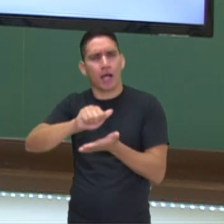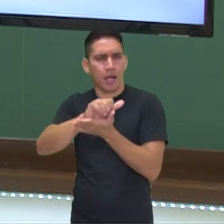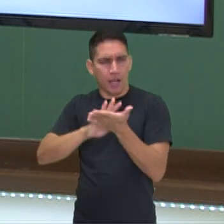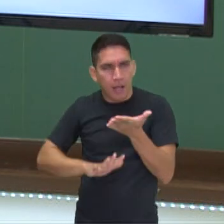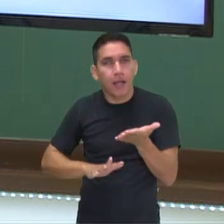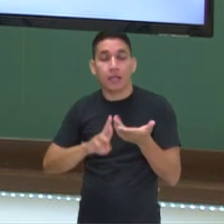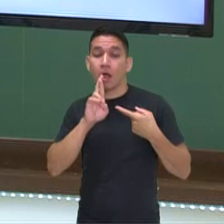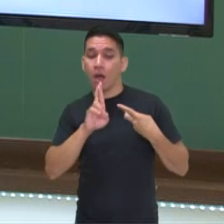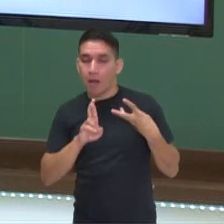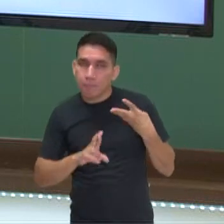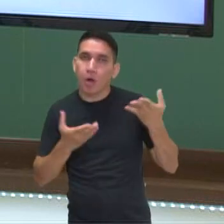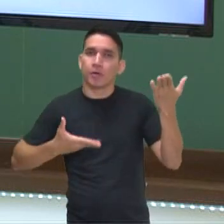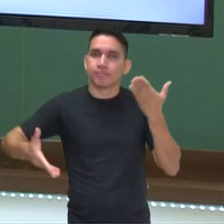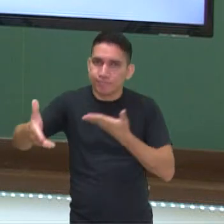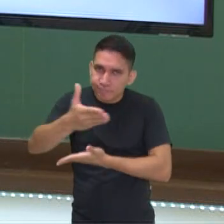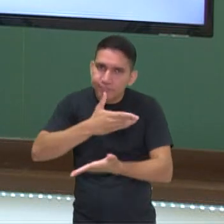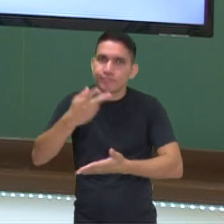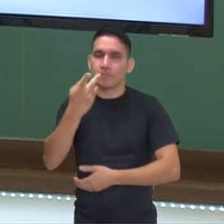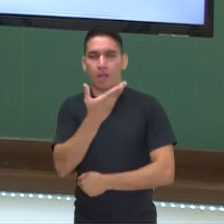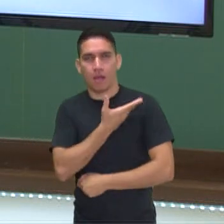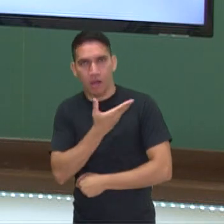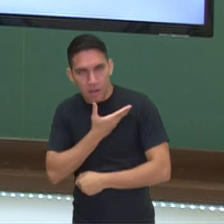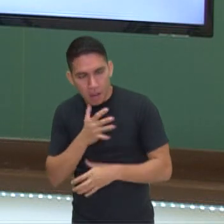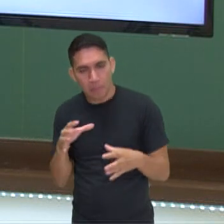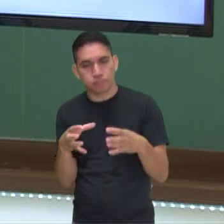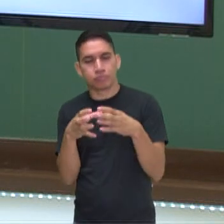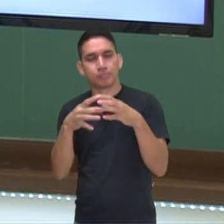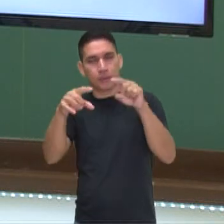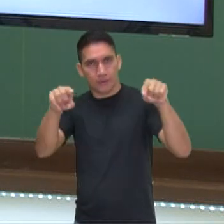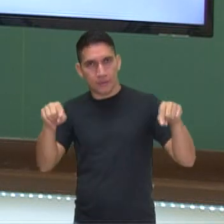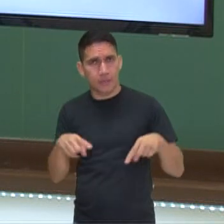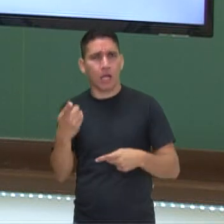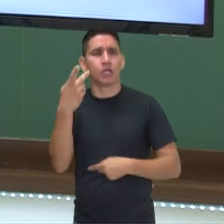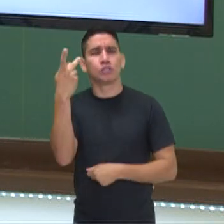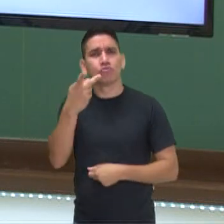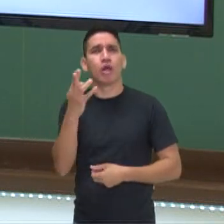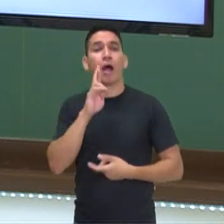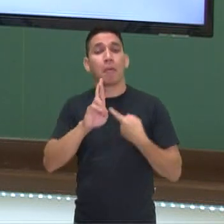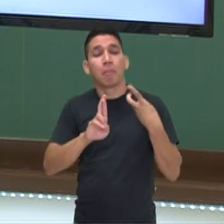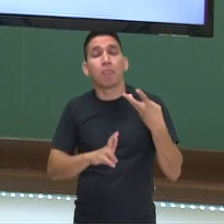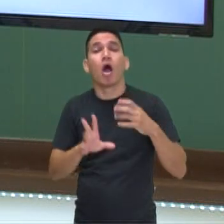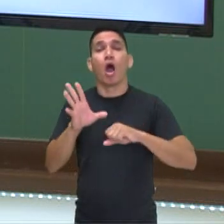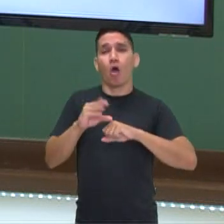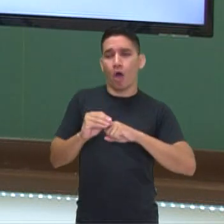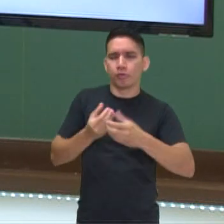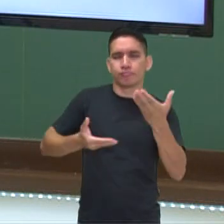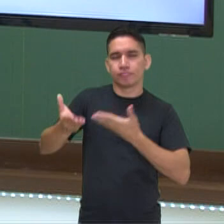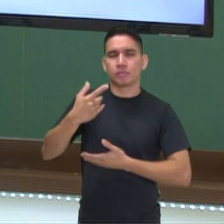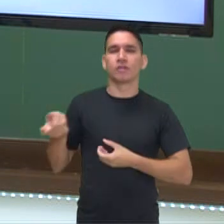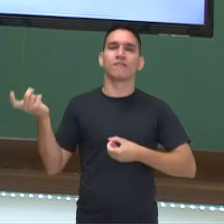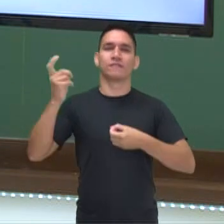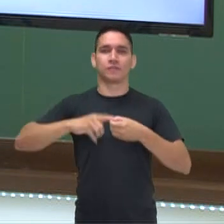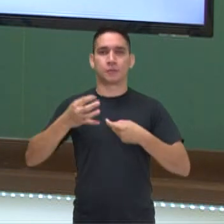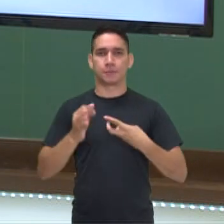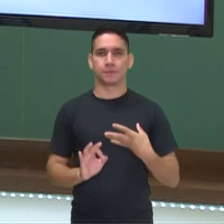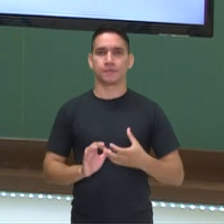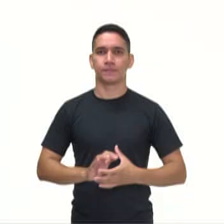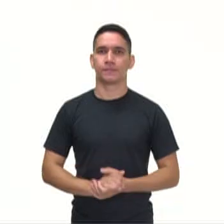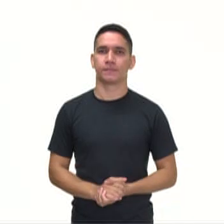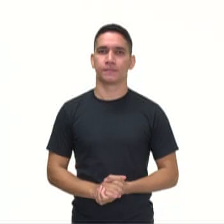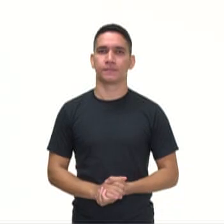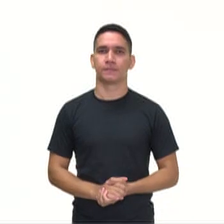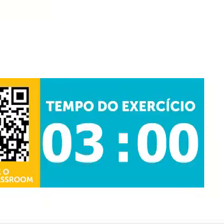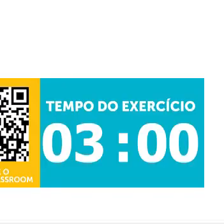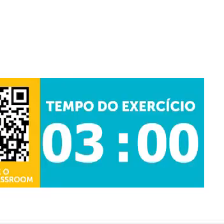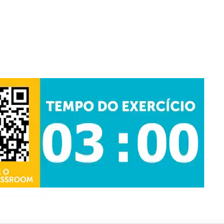responda, compartilhe com os teus colegas de turma tuas respostas, né? Troquem conhecimento e a gente já corrige esse exercício.